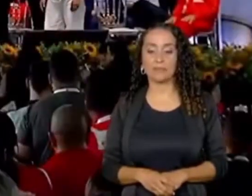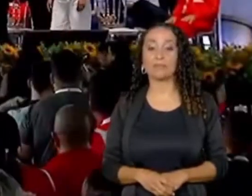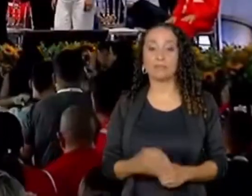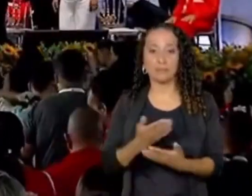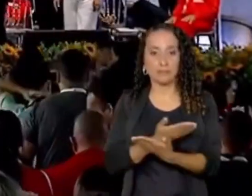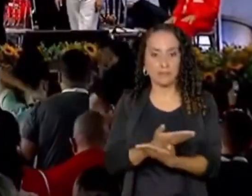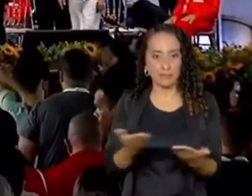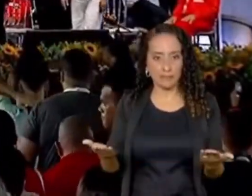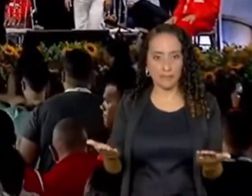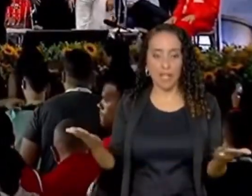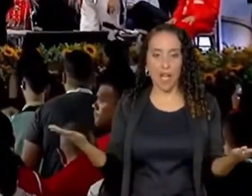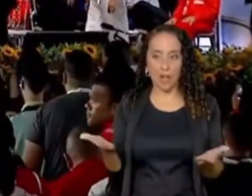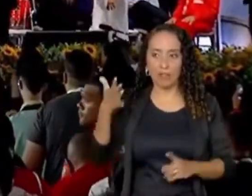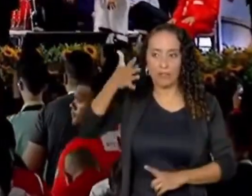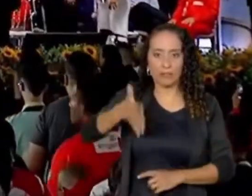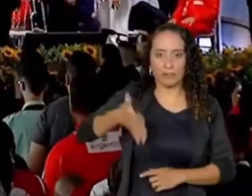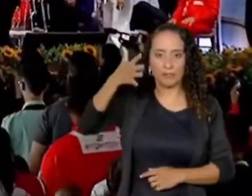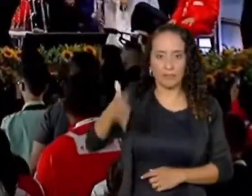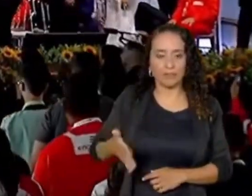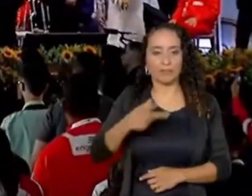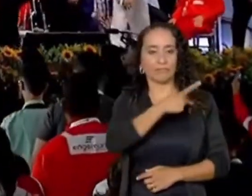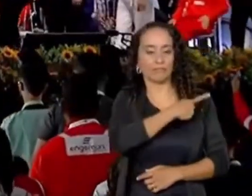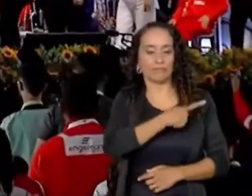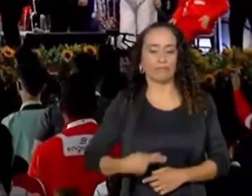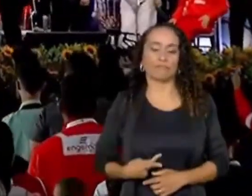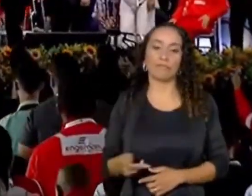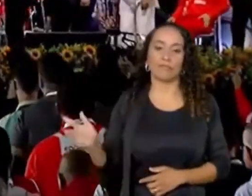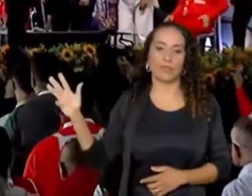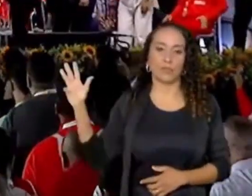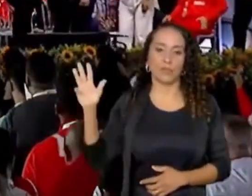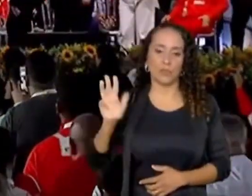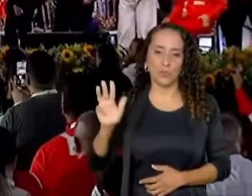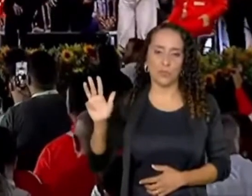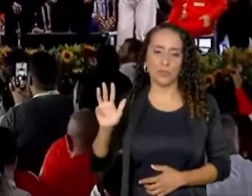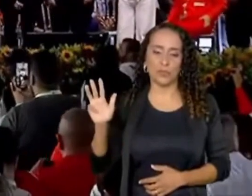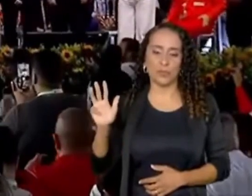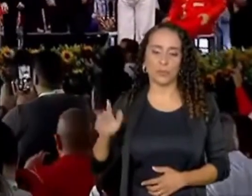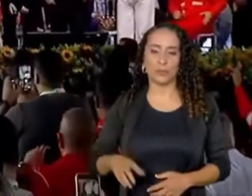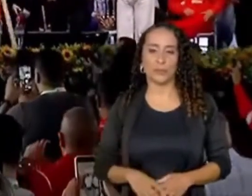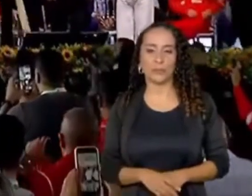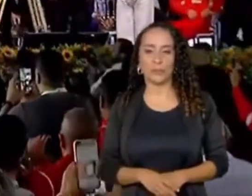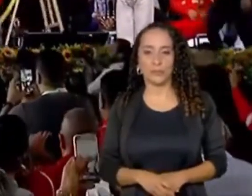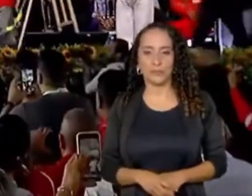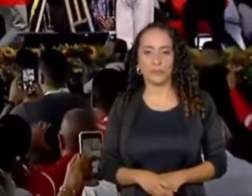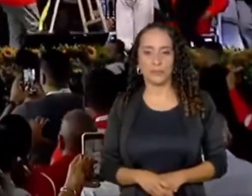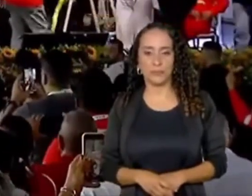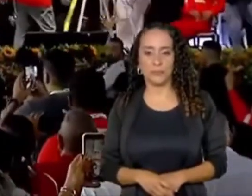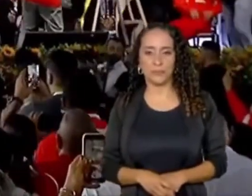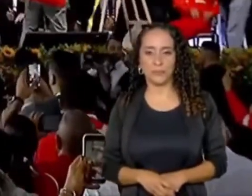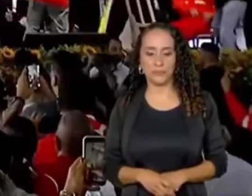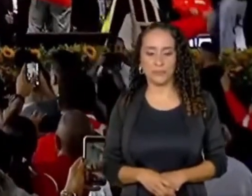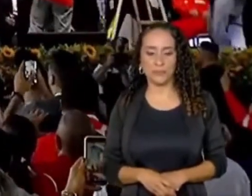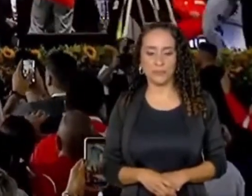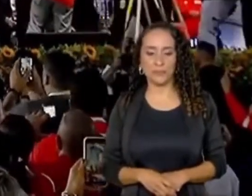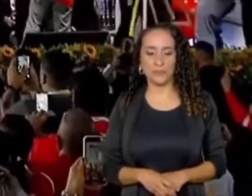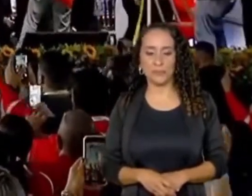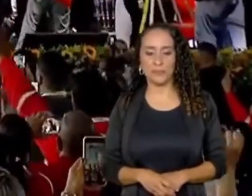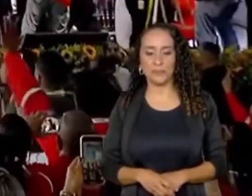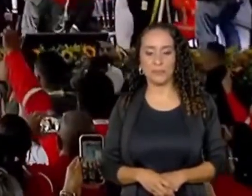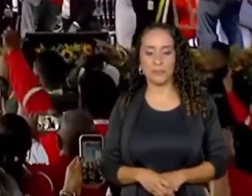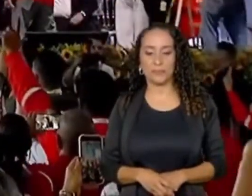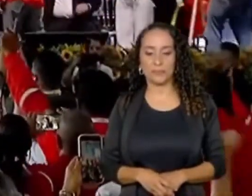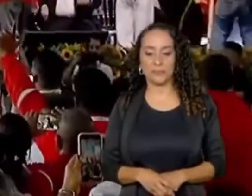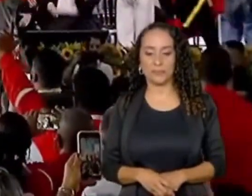Senhoras e senhores, com a palavra, o senhor presidente da República, Luiz Inácio Lula da Silva.